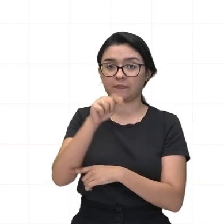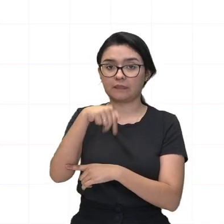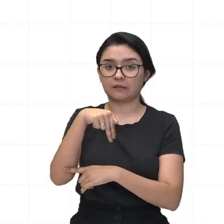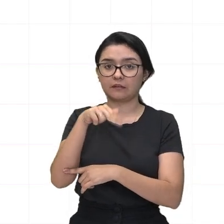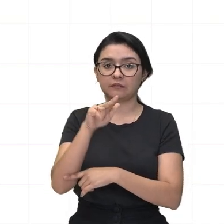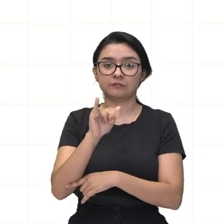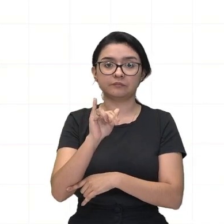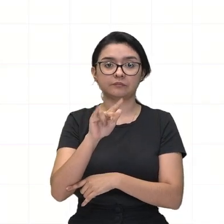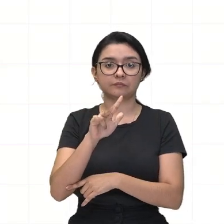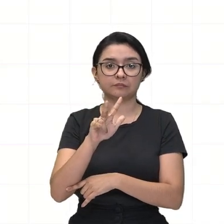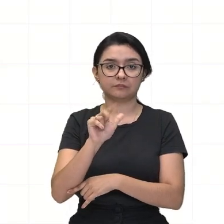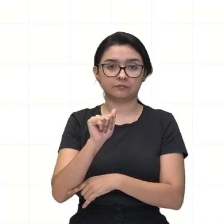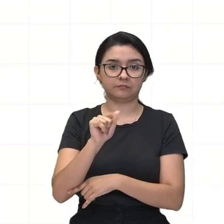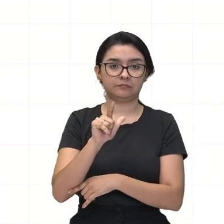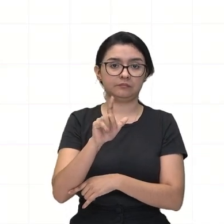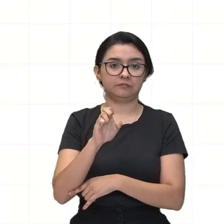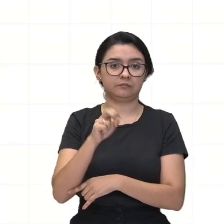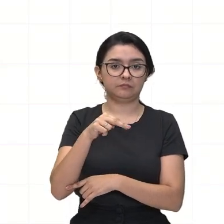falamos aqui